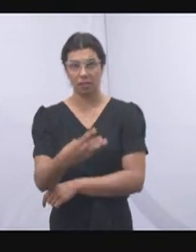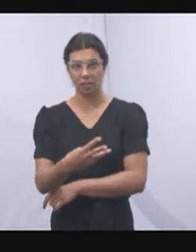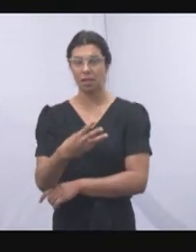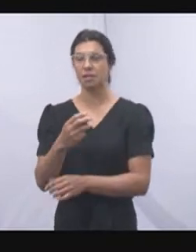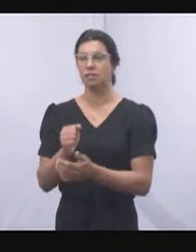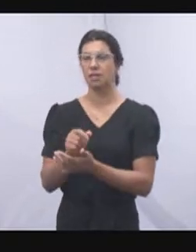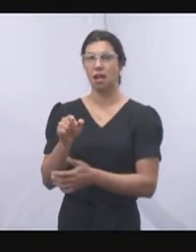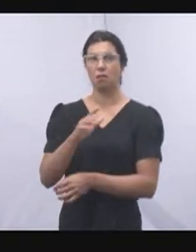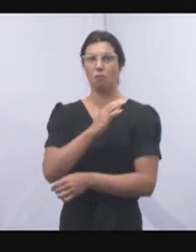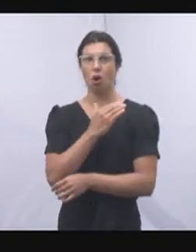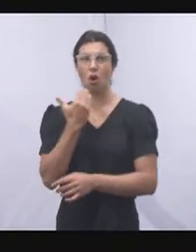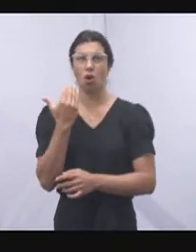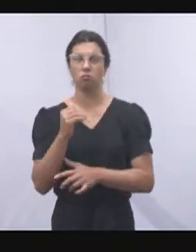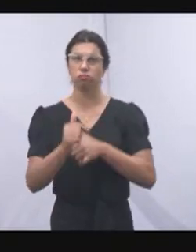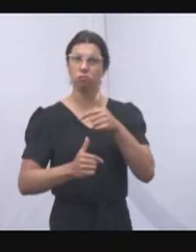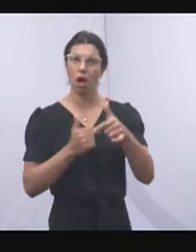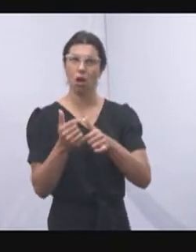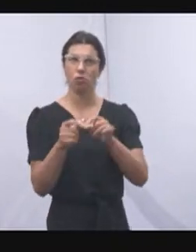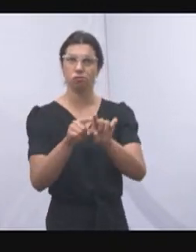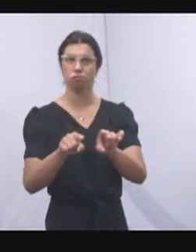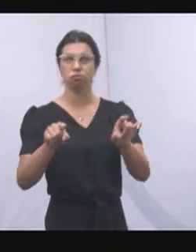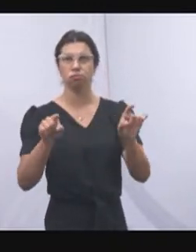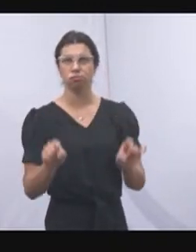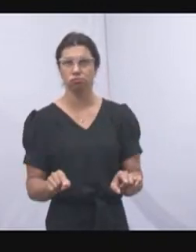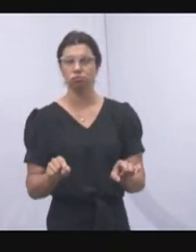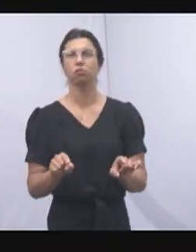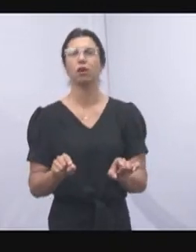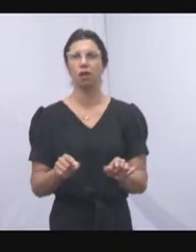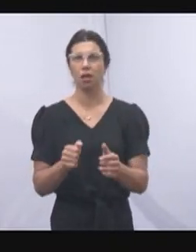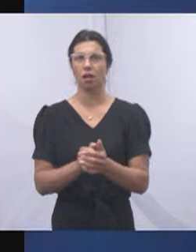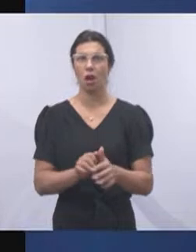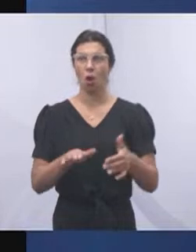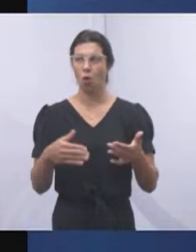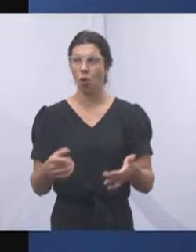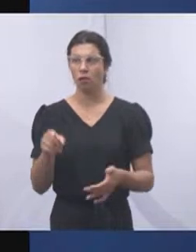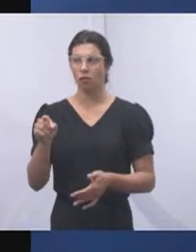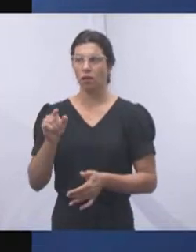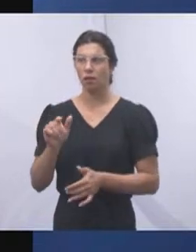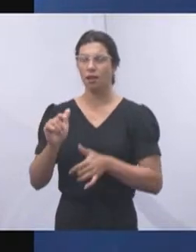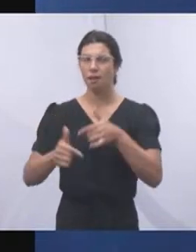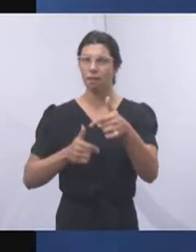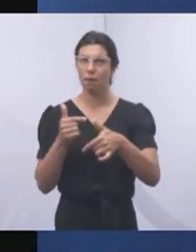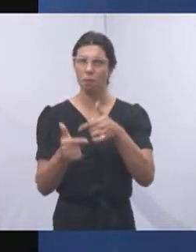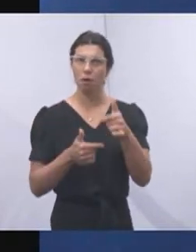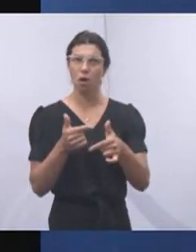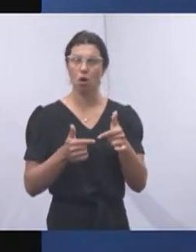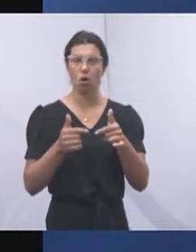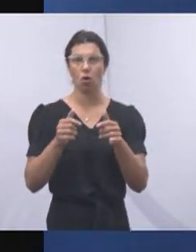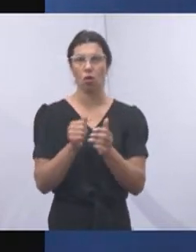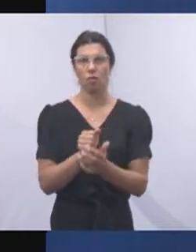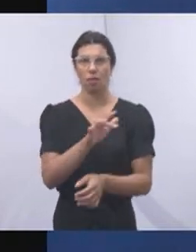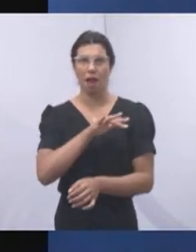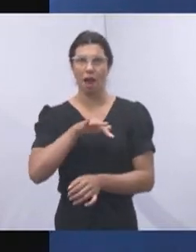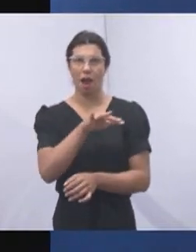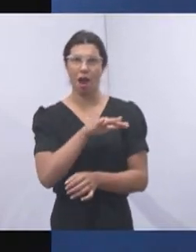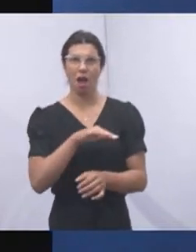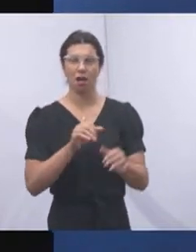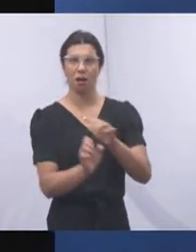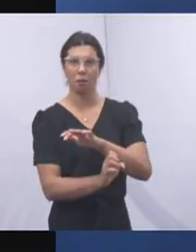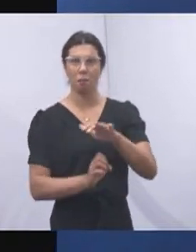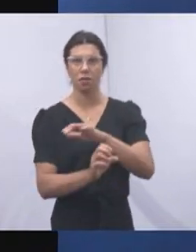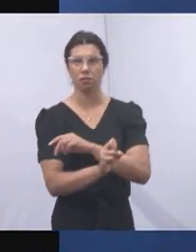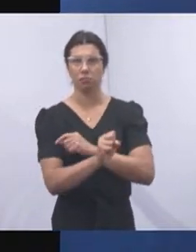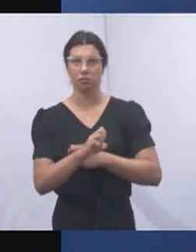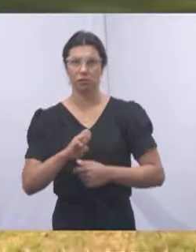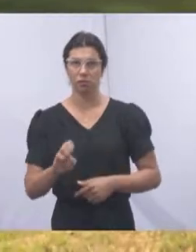poder público e ficou conhecido quando esteve no Serviço Autônomo de Água e Esgoto. Segundo os